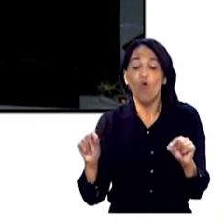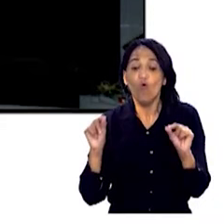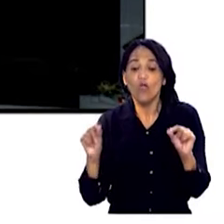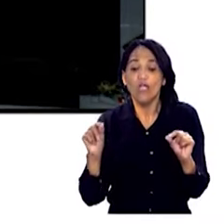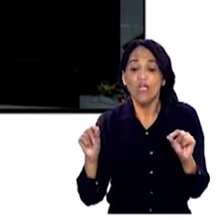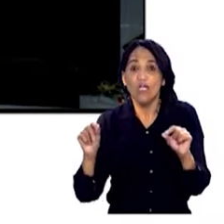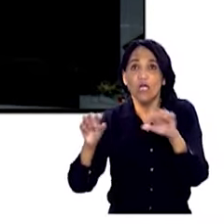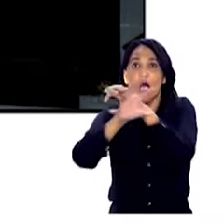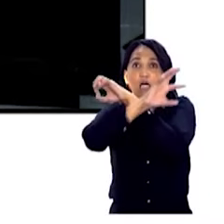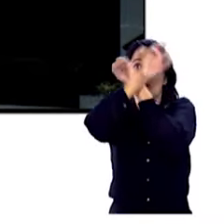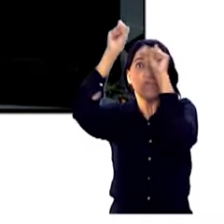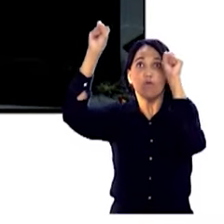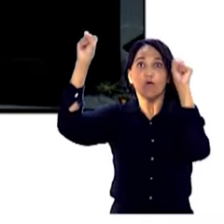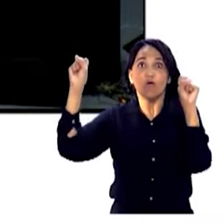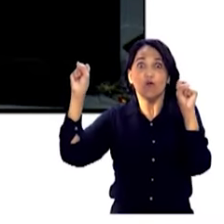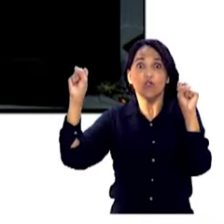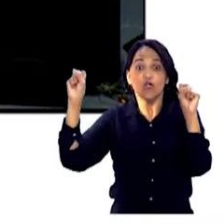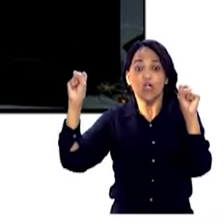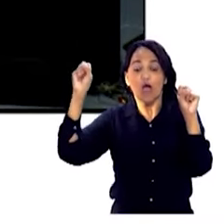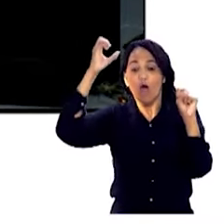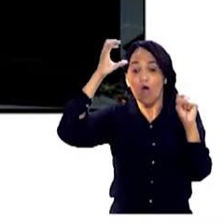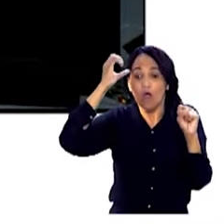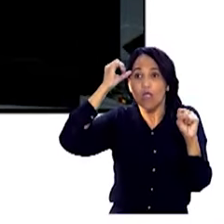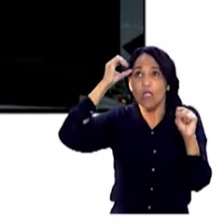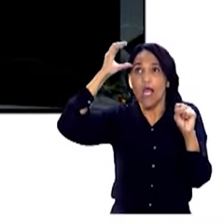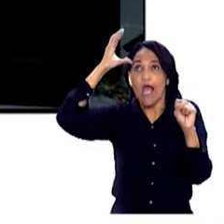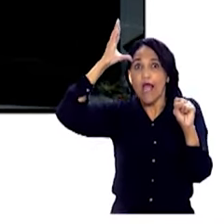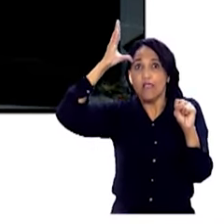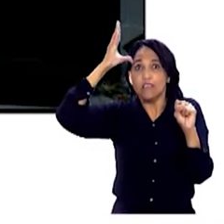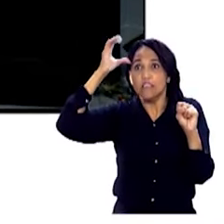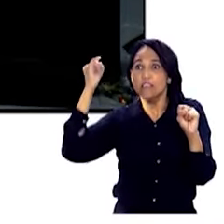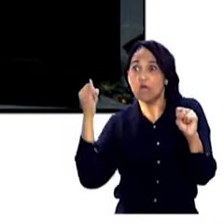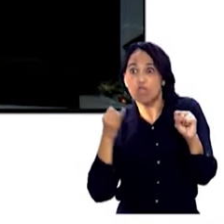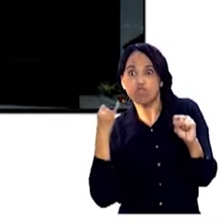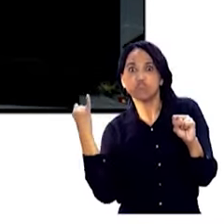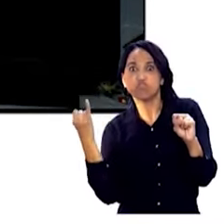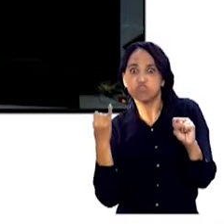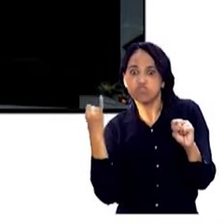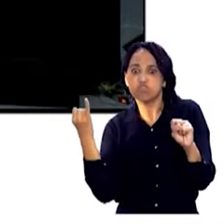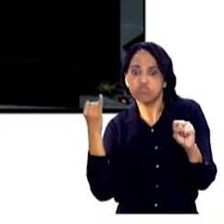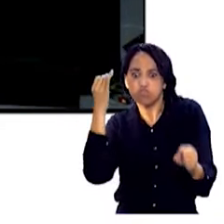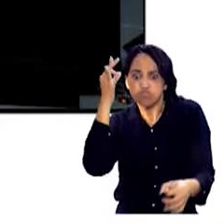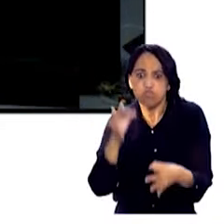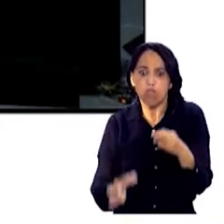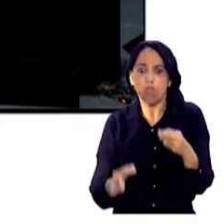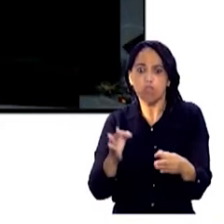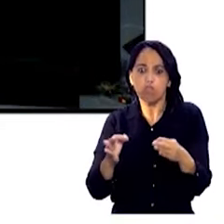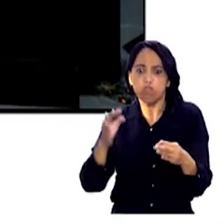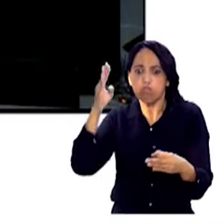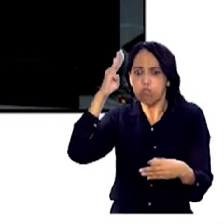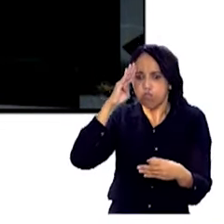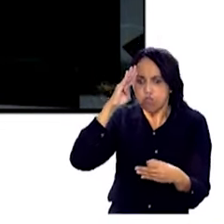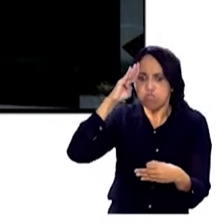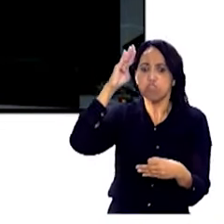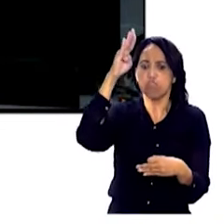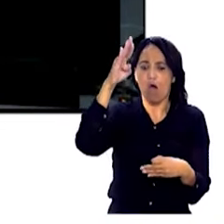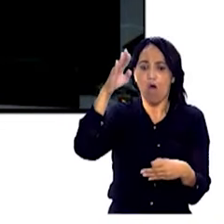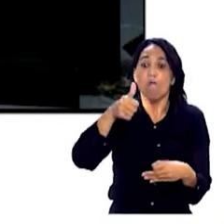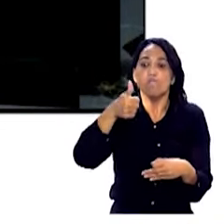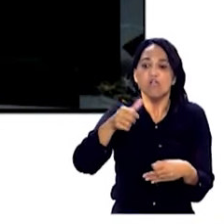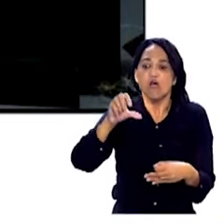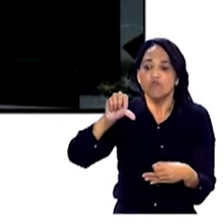a suprema corte conhece aquilo que tem uma importância jurídica fundamental é isso 1925 E aí